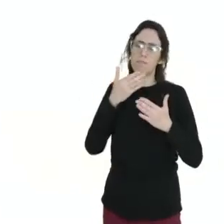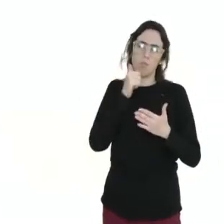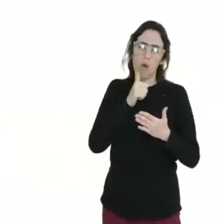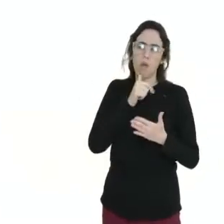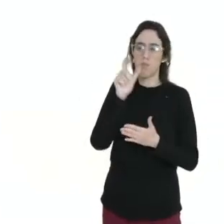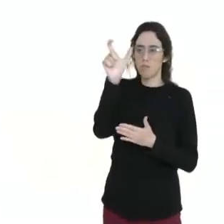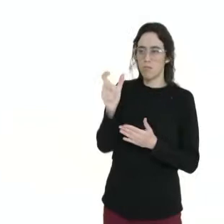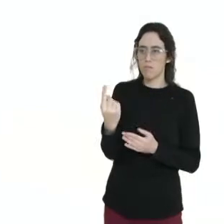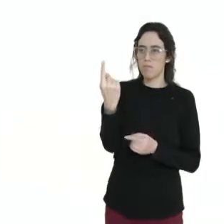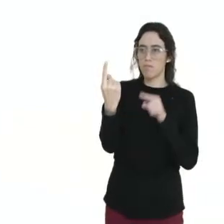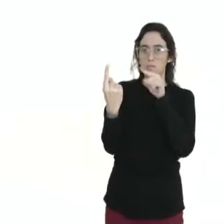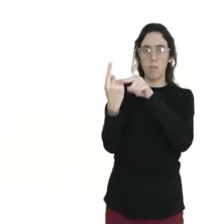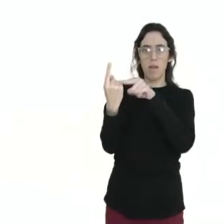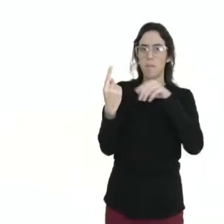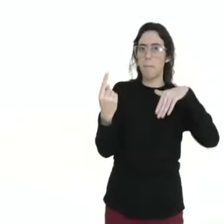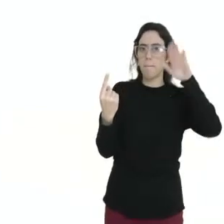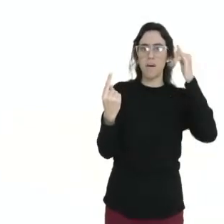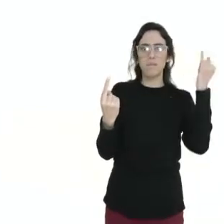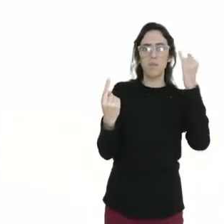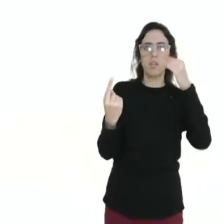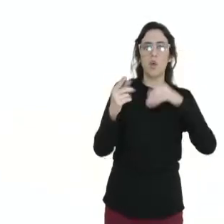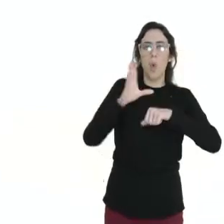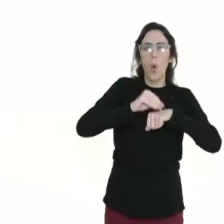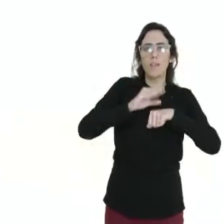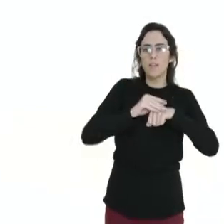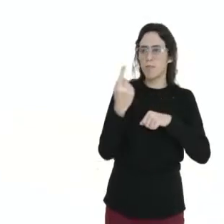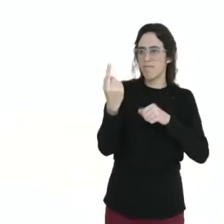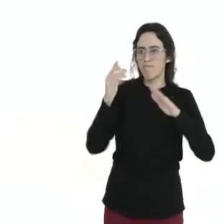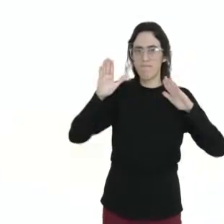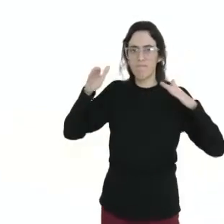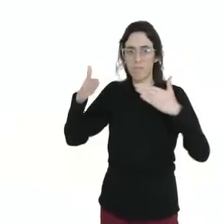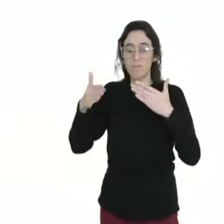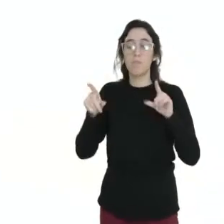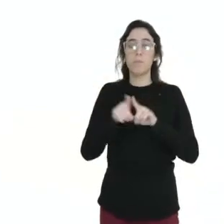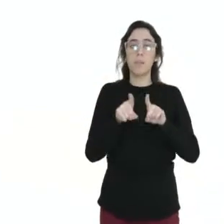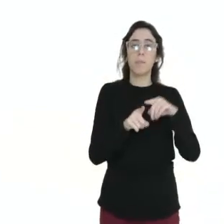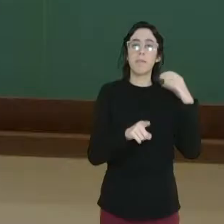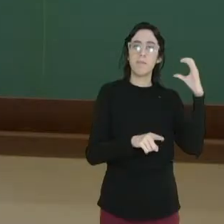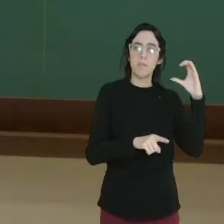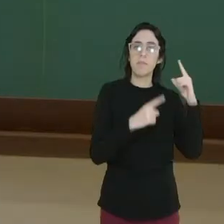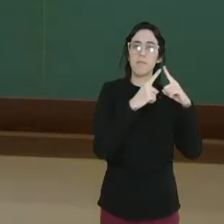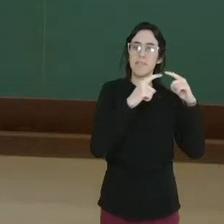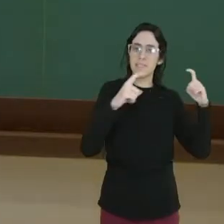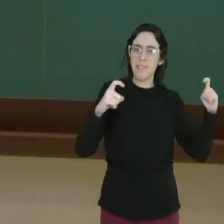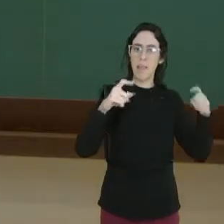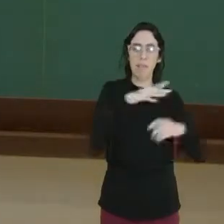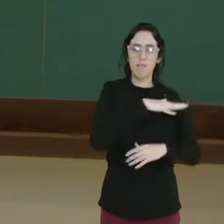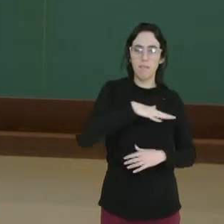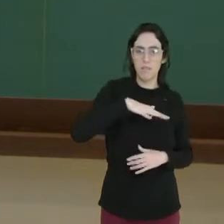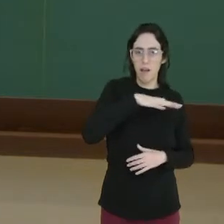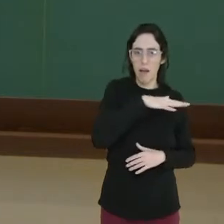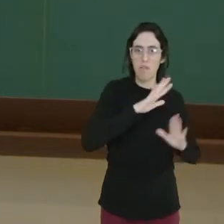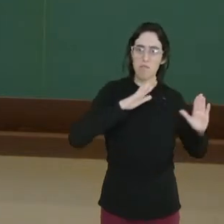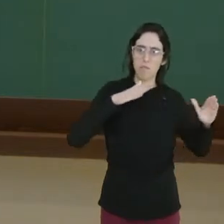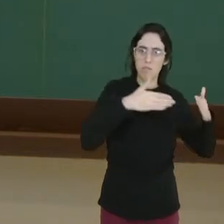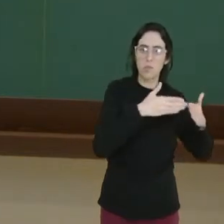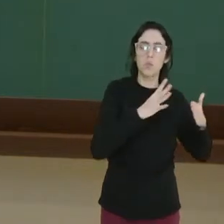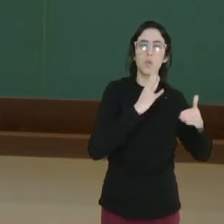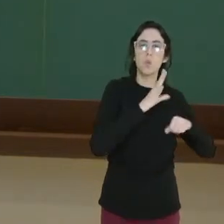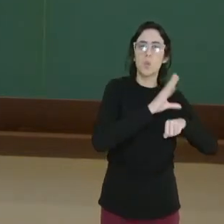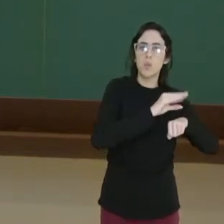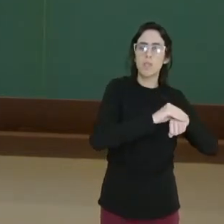do conhecimento é o ser humano, o cientificismo, a valorização da ciência como um conhecimento